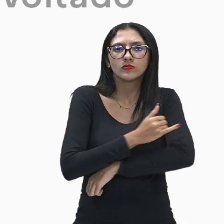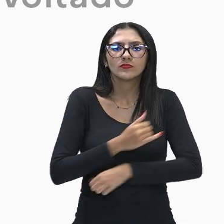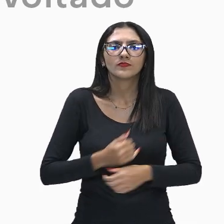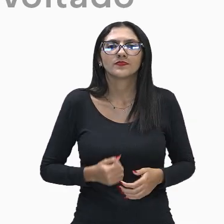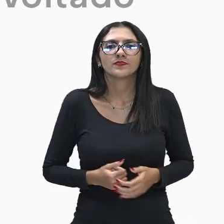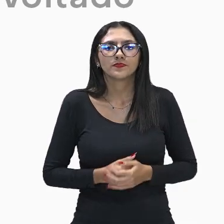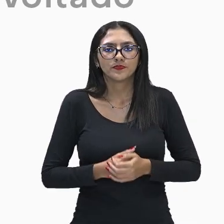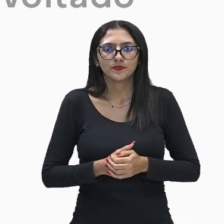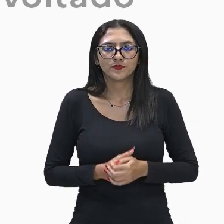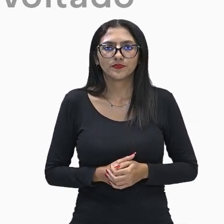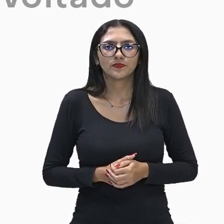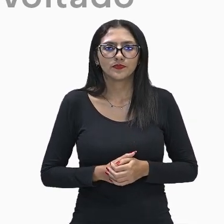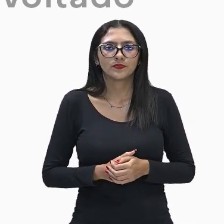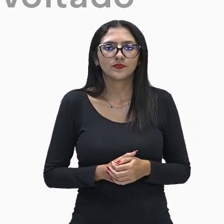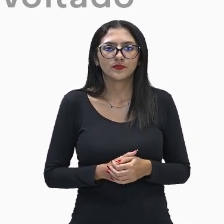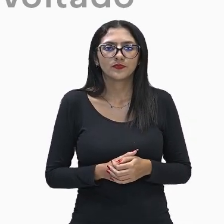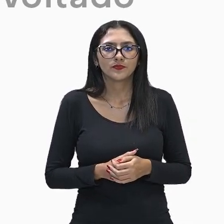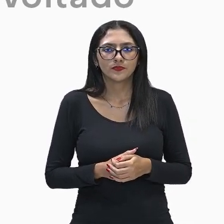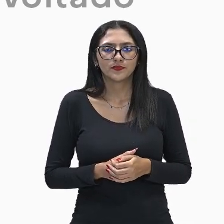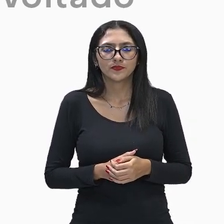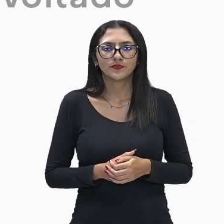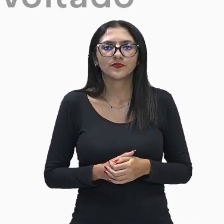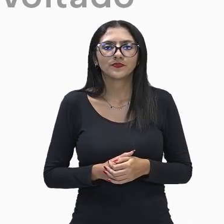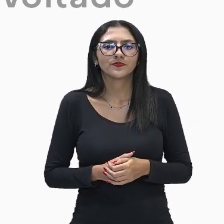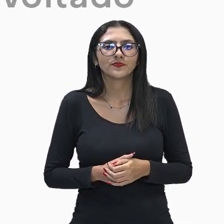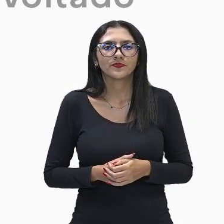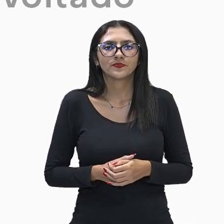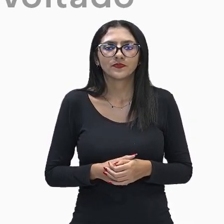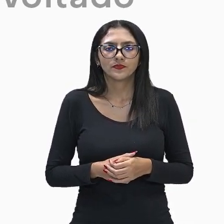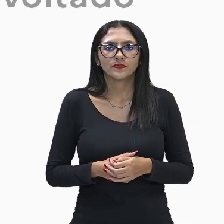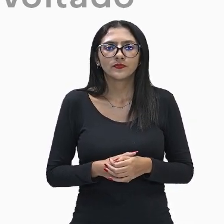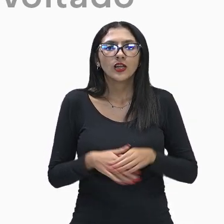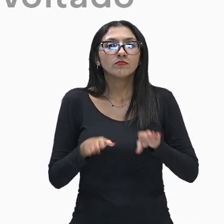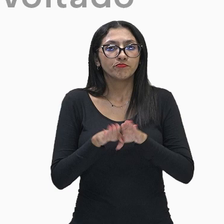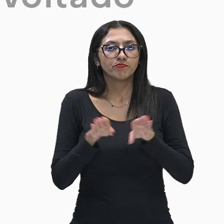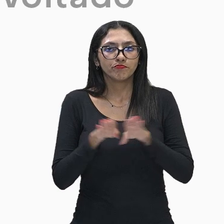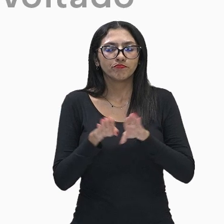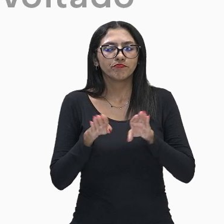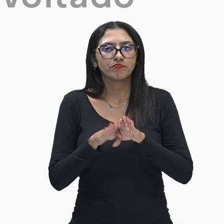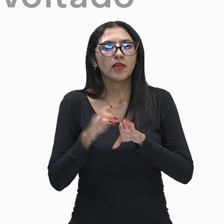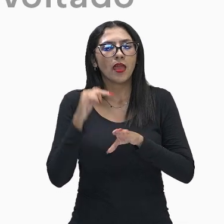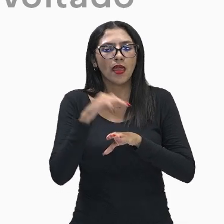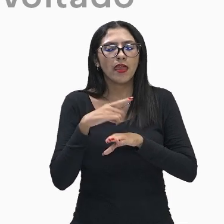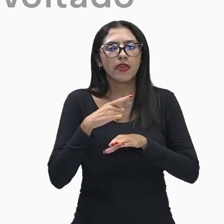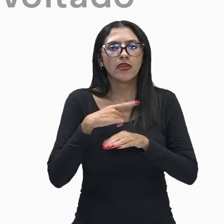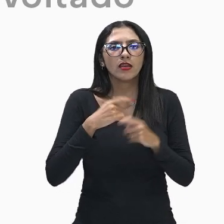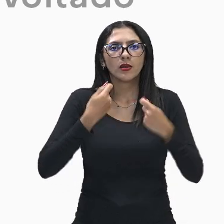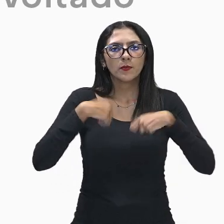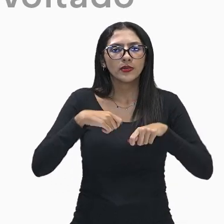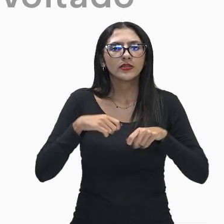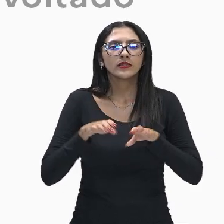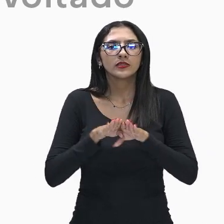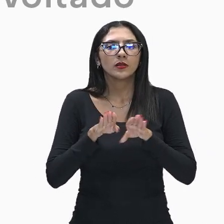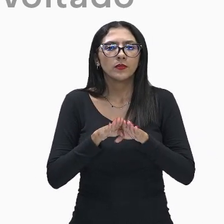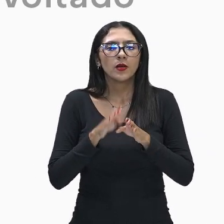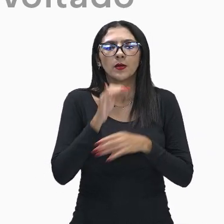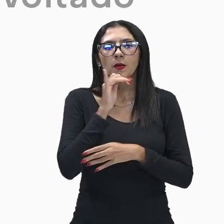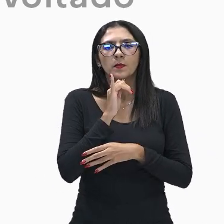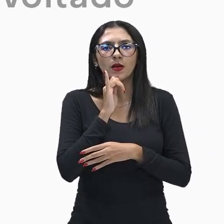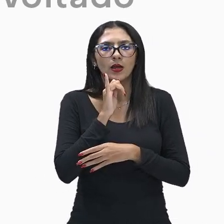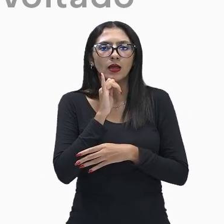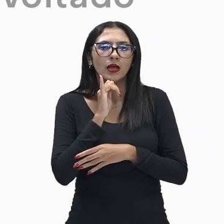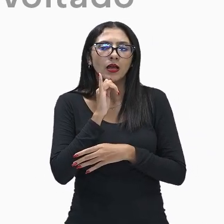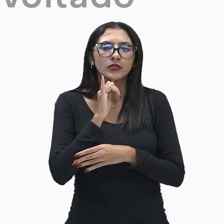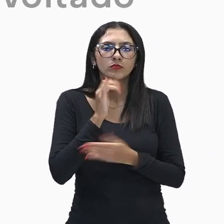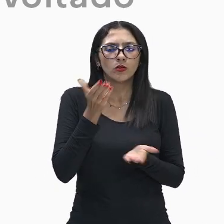acumular aí essas calorias ok ele precisa também eh eh ter a balança bem